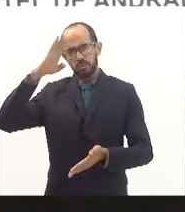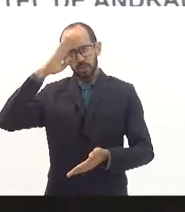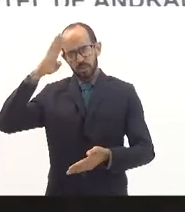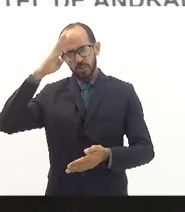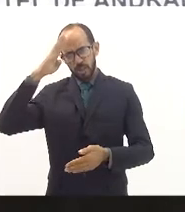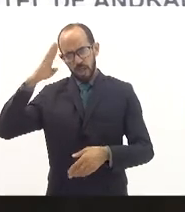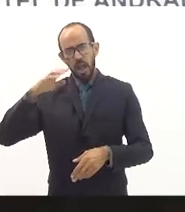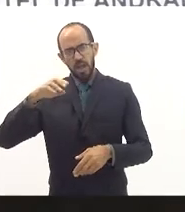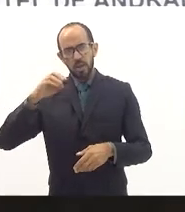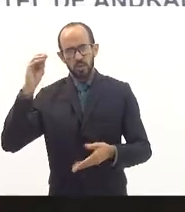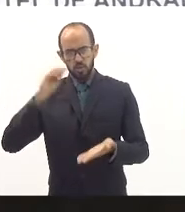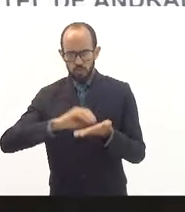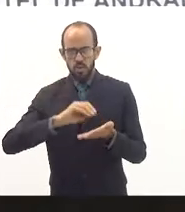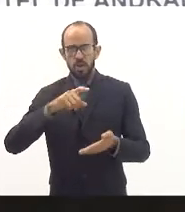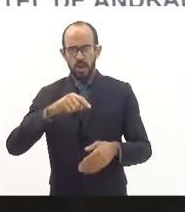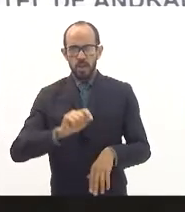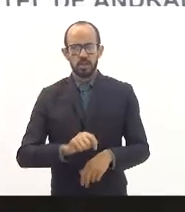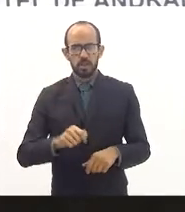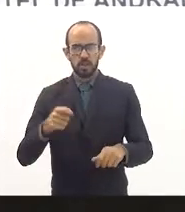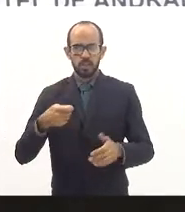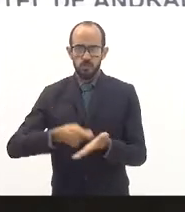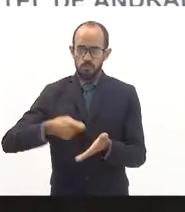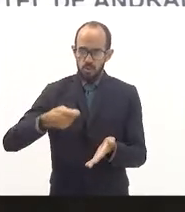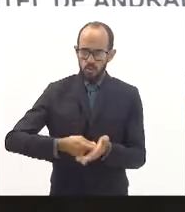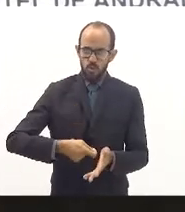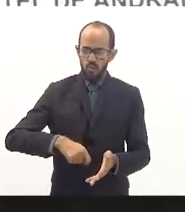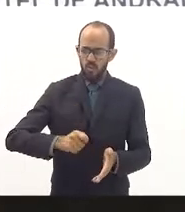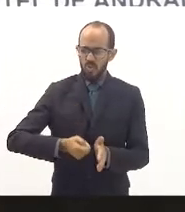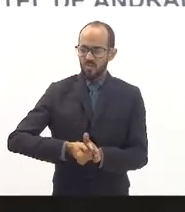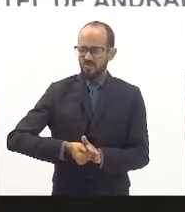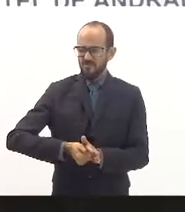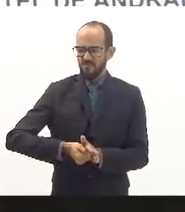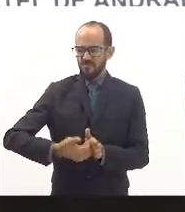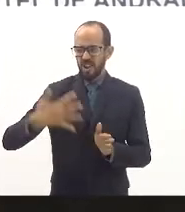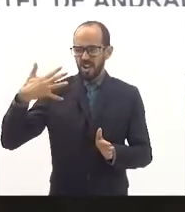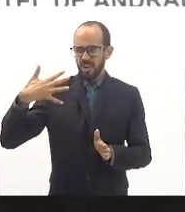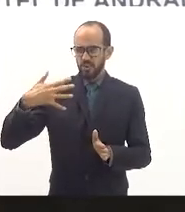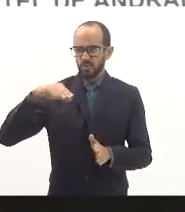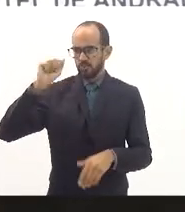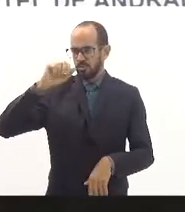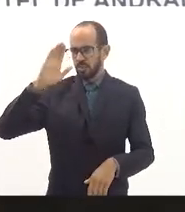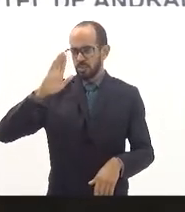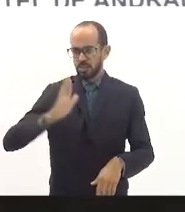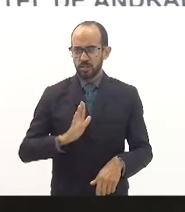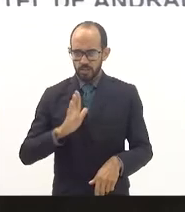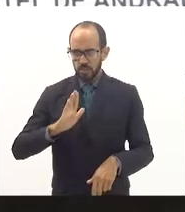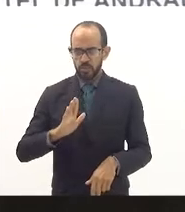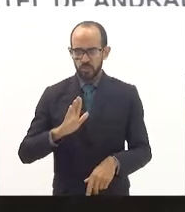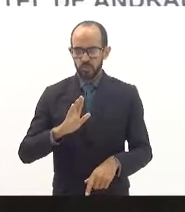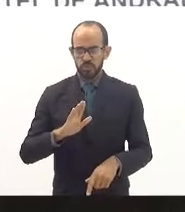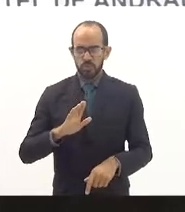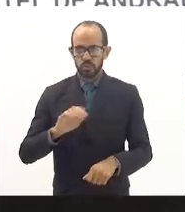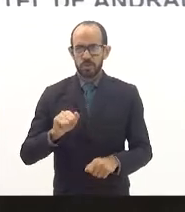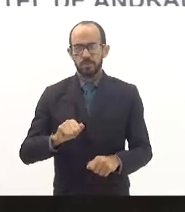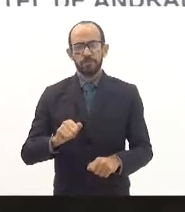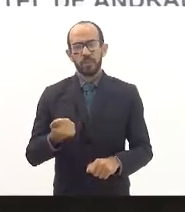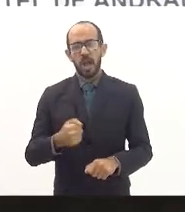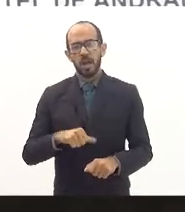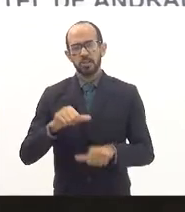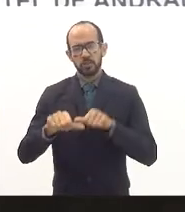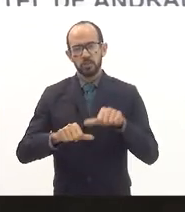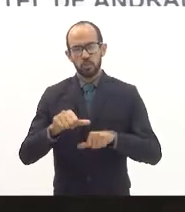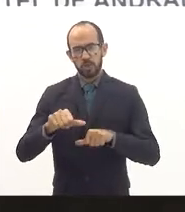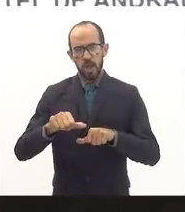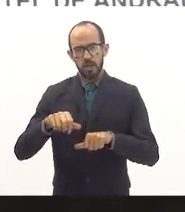da ditadura, que forçou centenas e centenas de brasileiros e brasileiras ao exílio